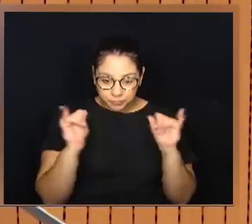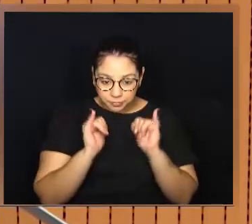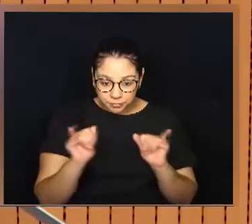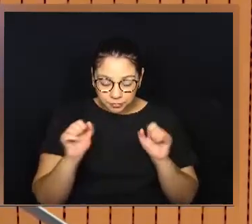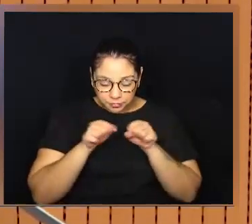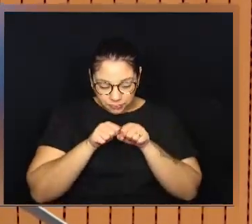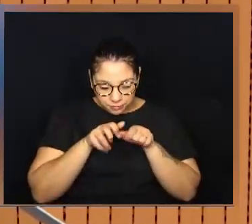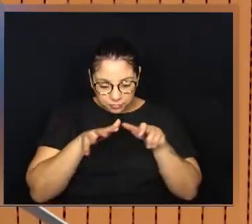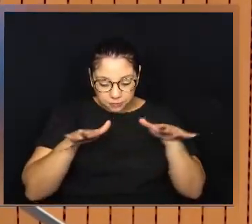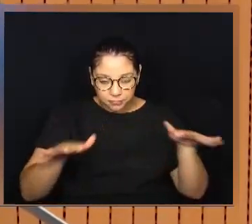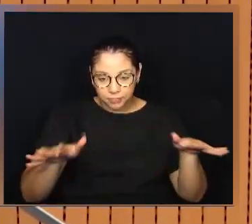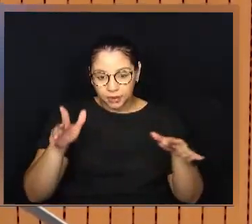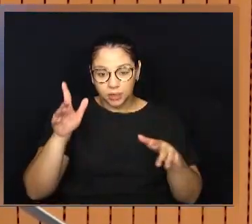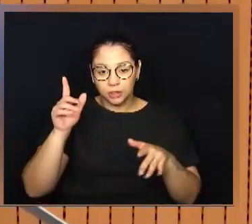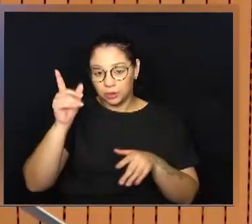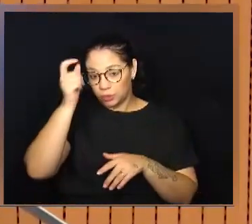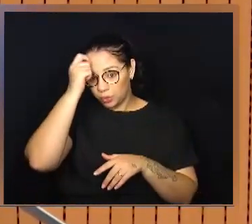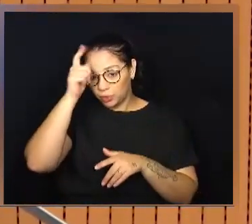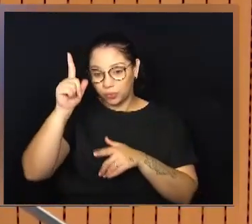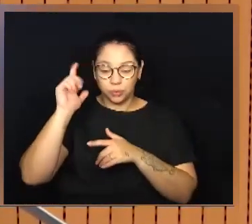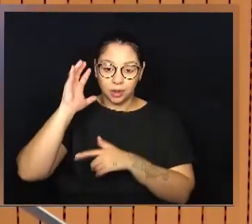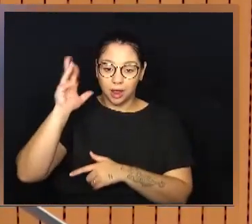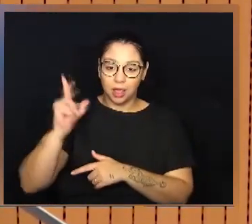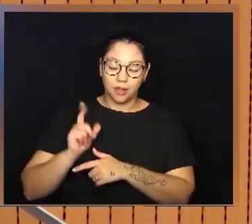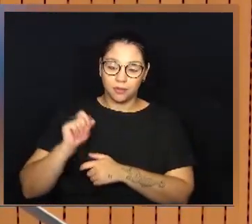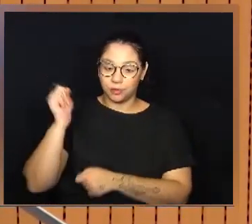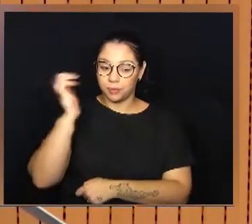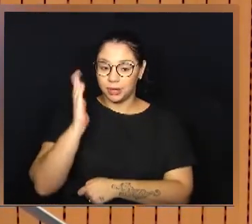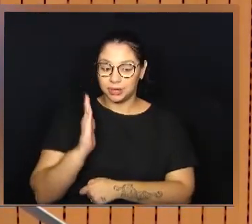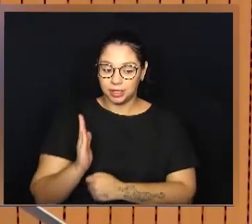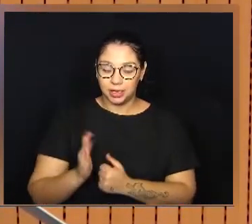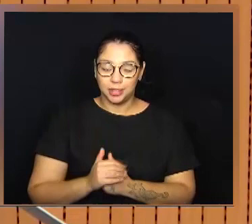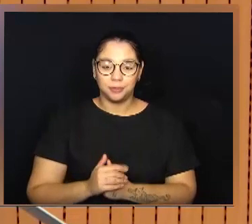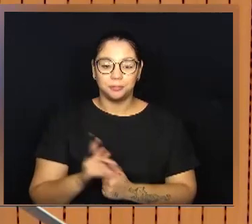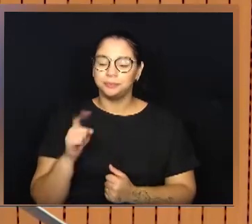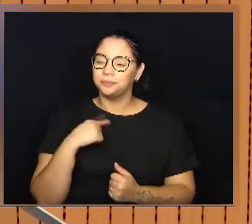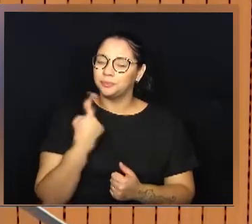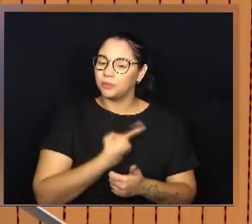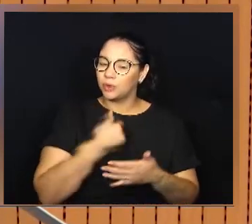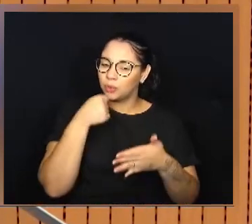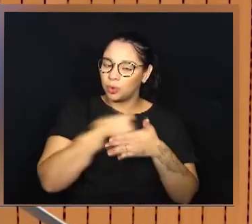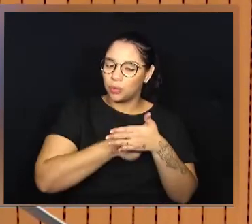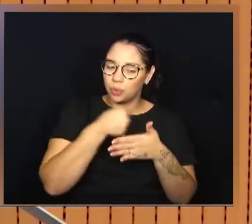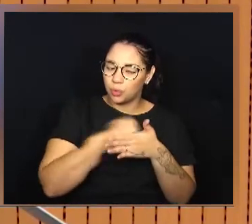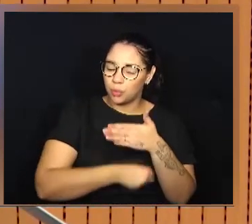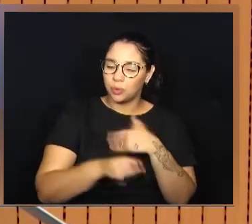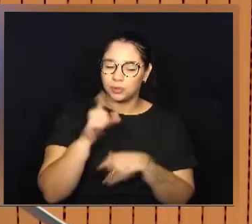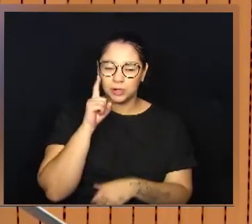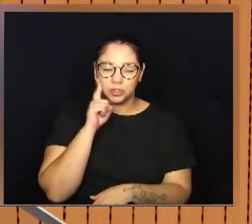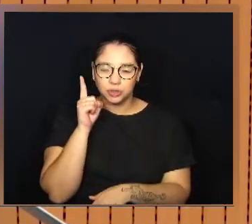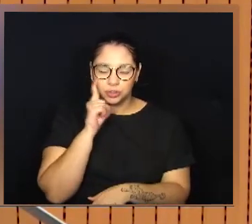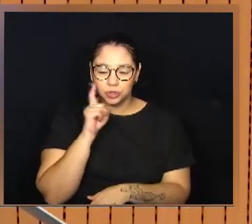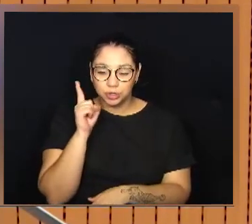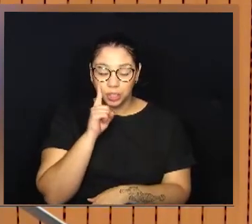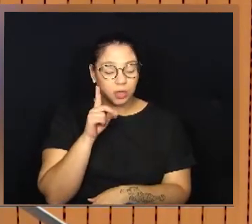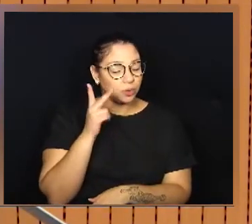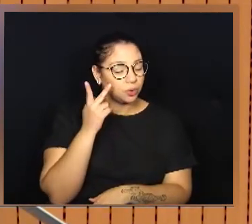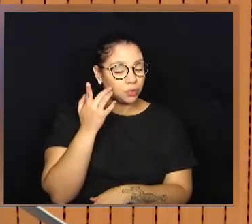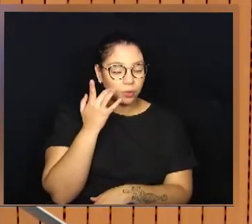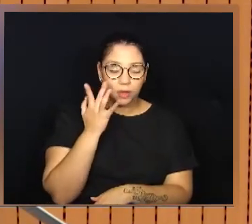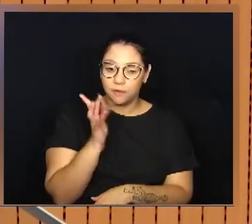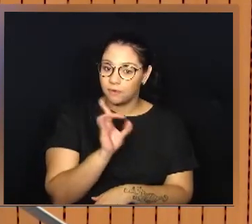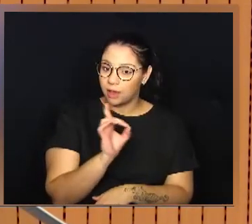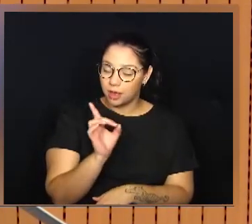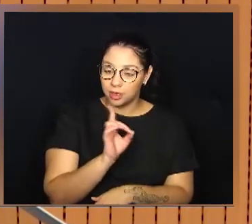para a divulgação e difusão da cultura afro-brasileira nossa luta é de área né